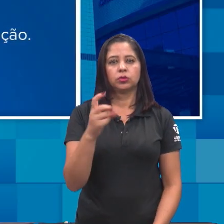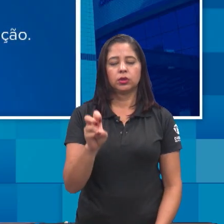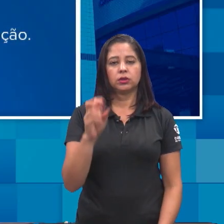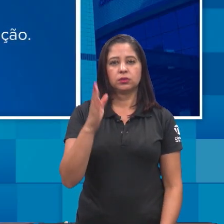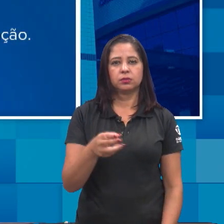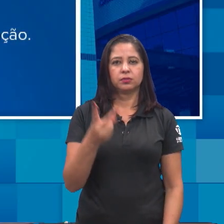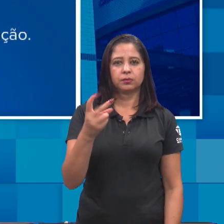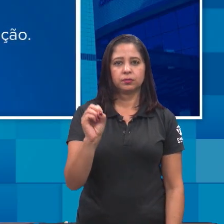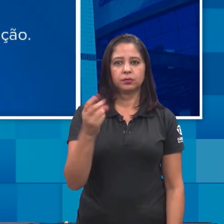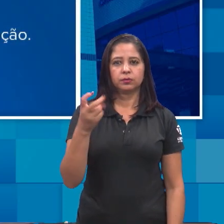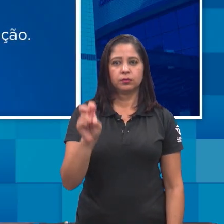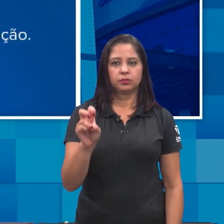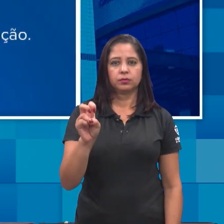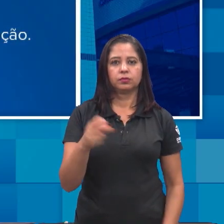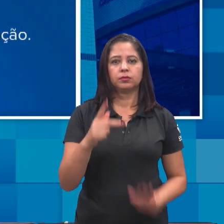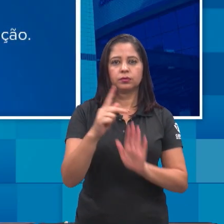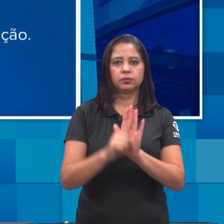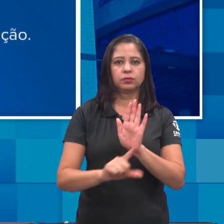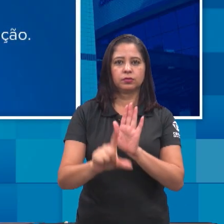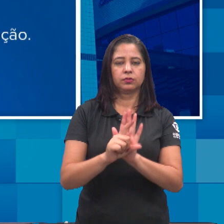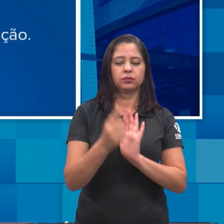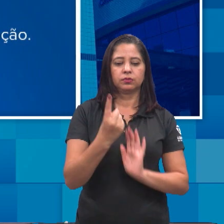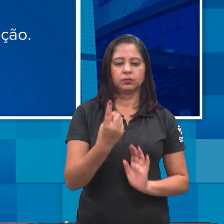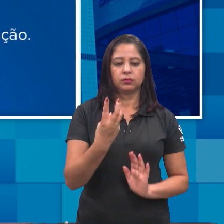4815/2025. Projeto de lei número